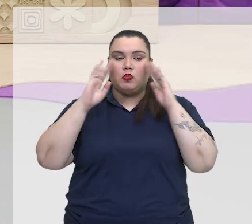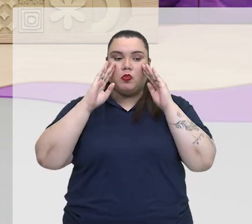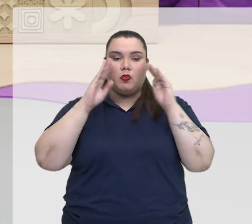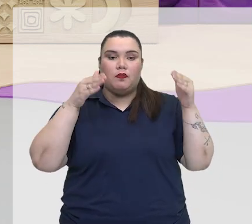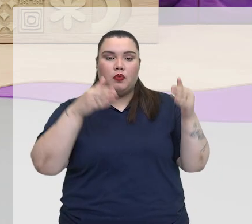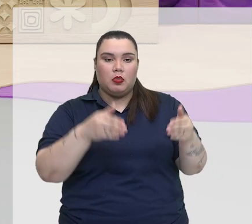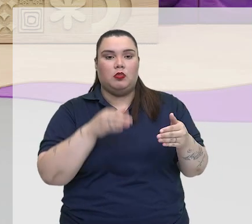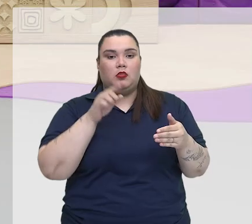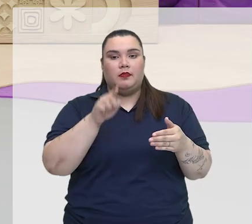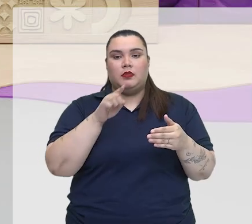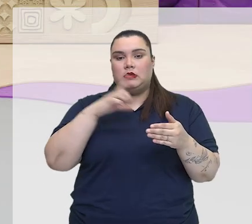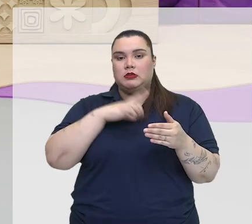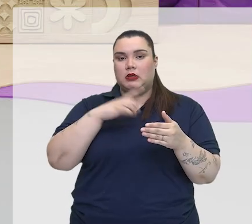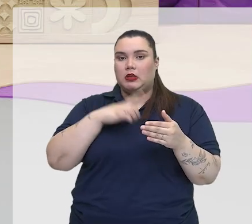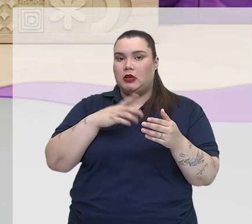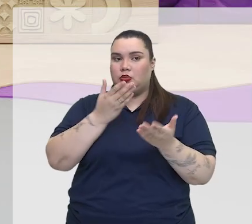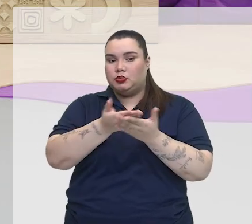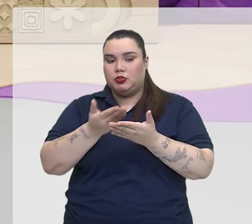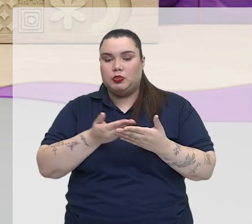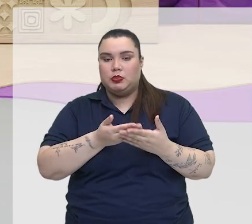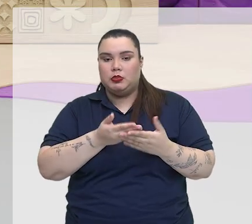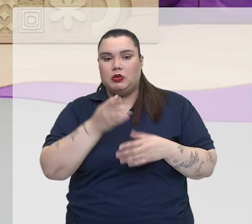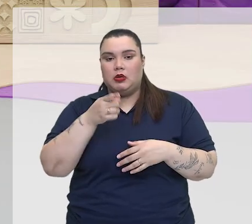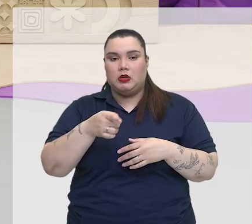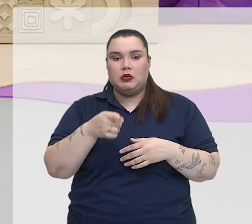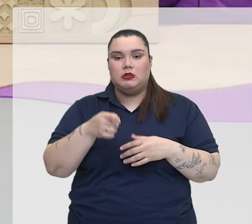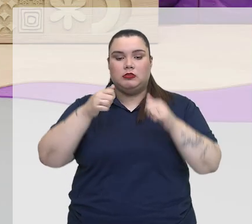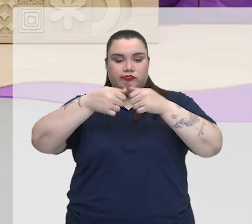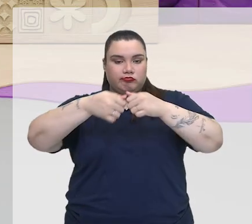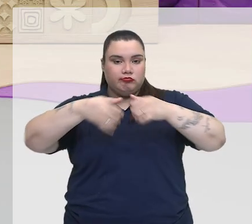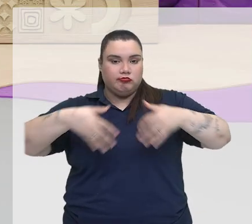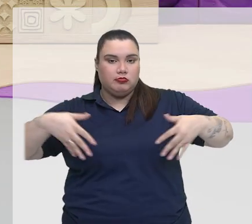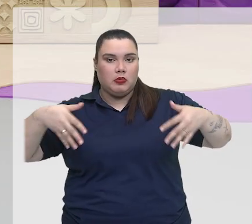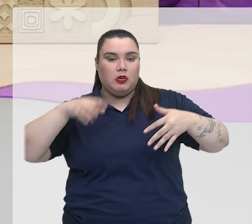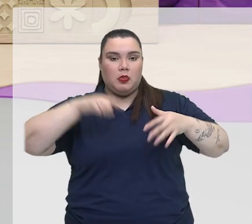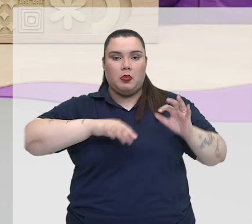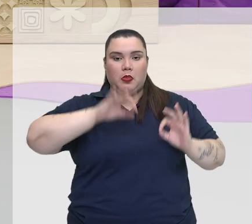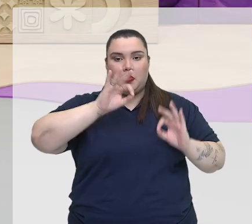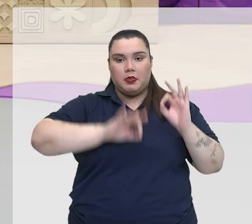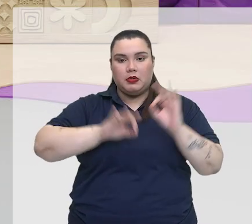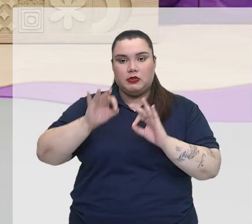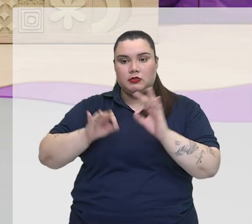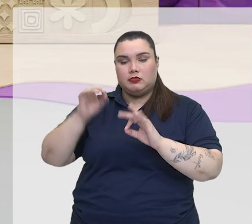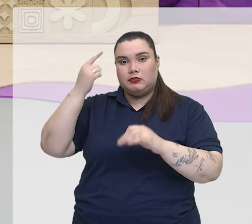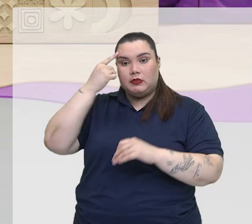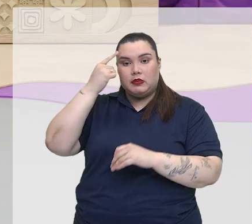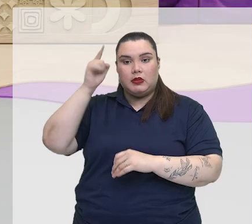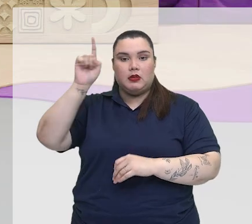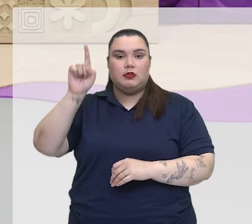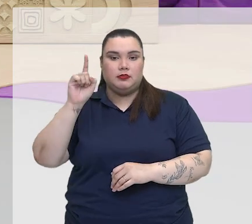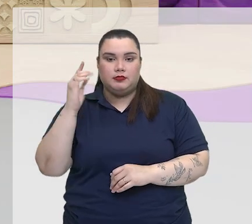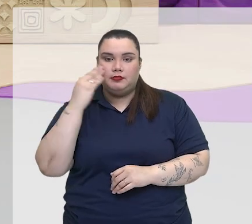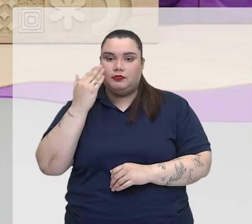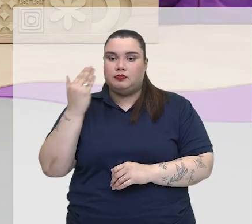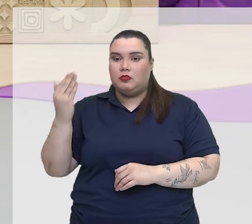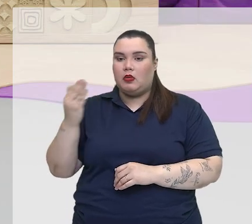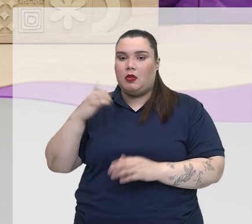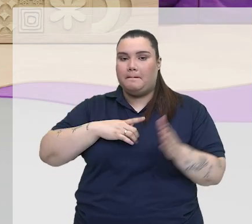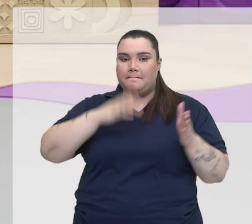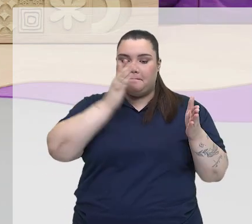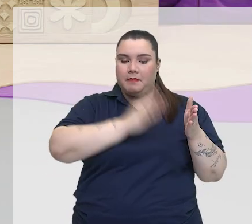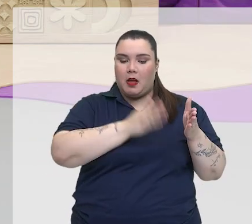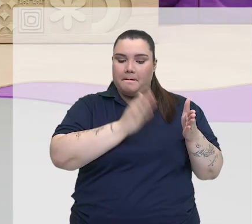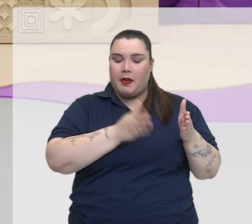ser tratado quando você está lidando com fluxograma é organizar as ideias. Então, ao colocar